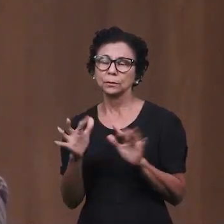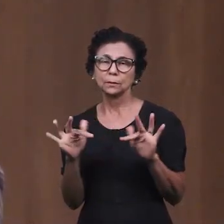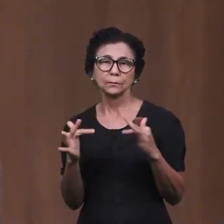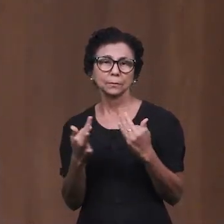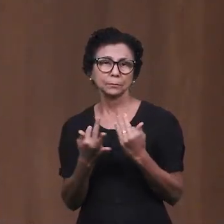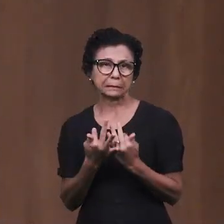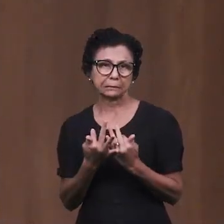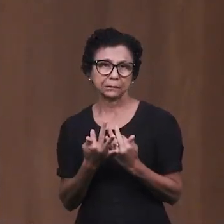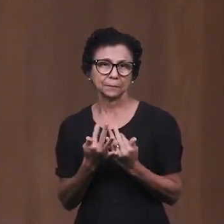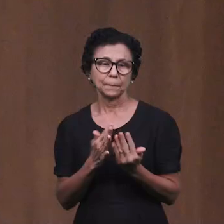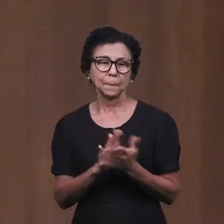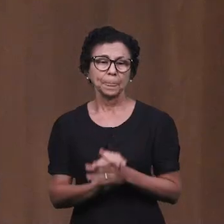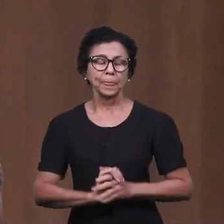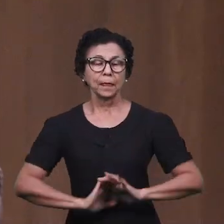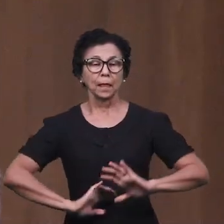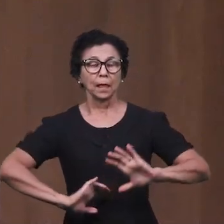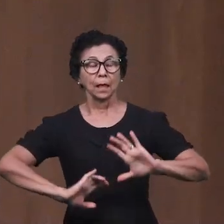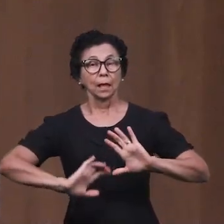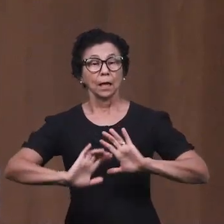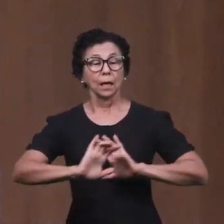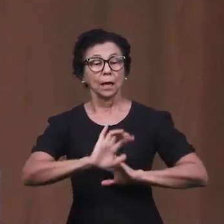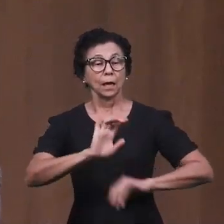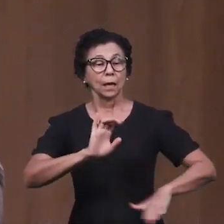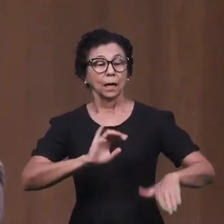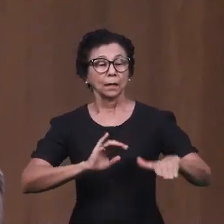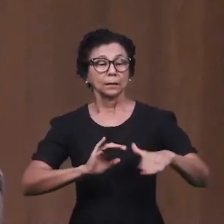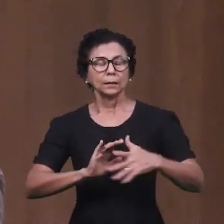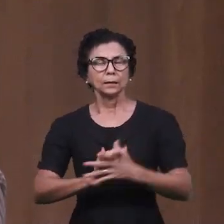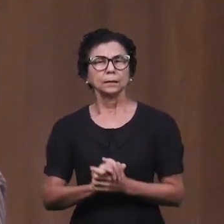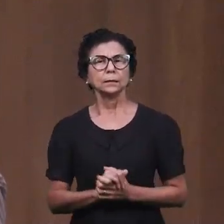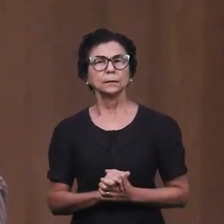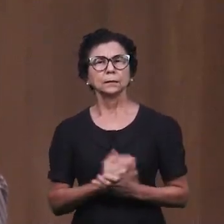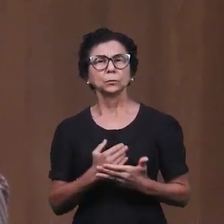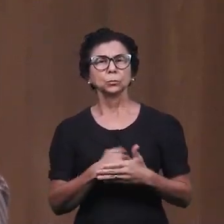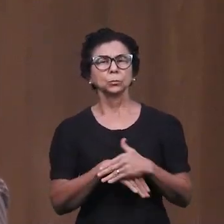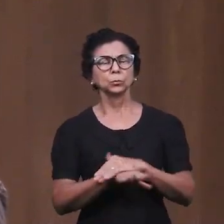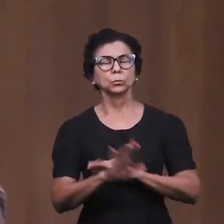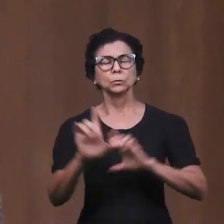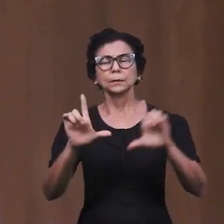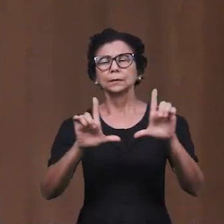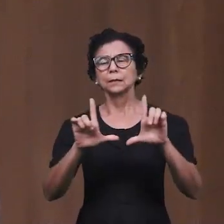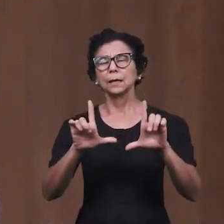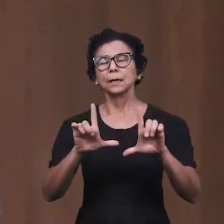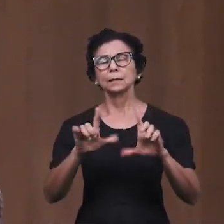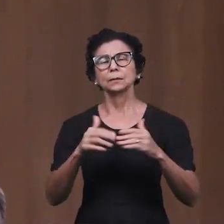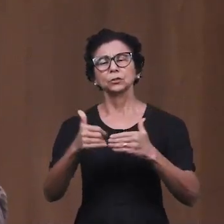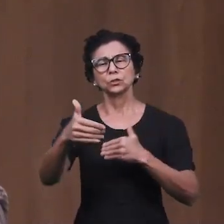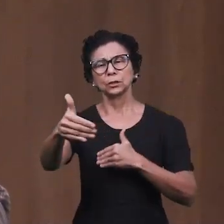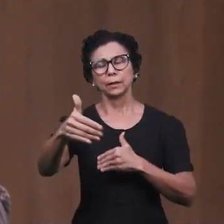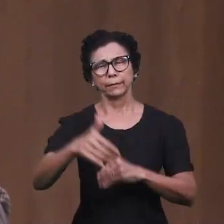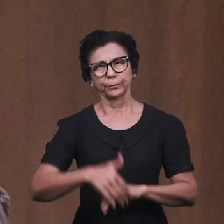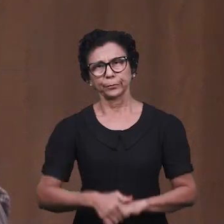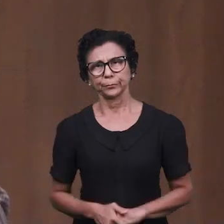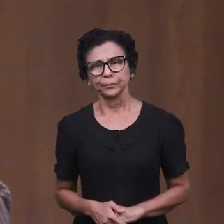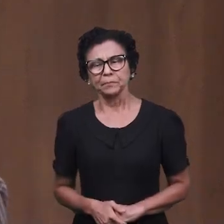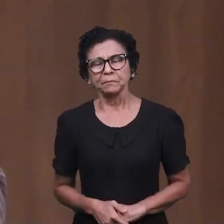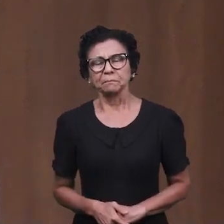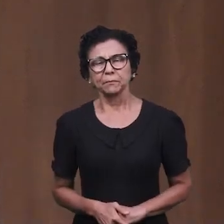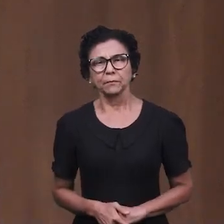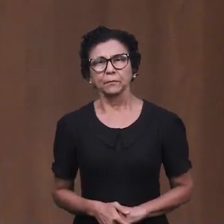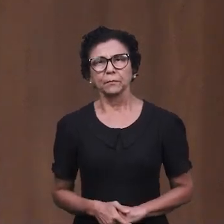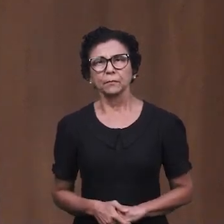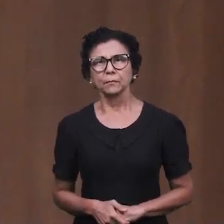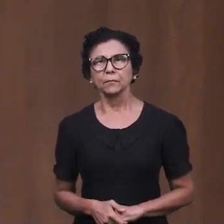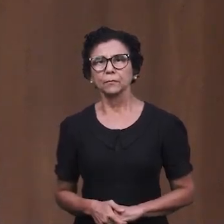ele não está deixando com que esse pai veja, Mas sim, por exemplo, quando a gente fala com o pai da seguinte maneira: se